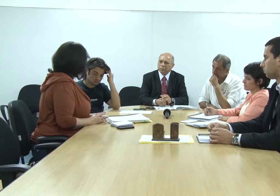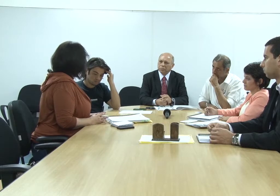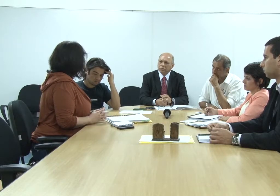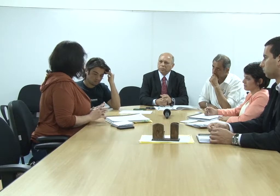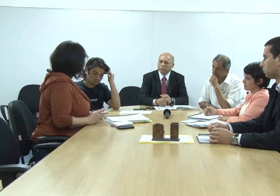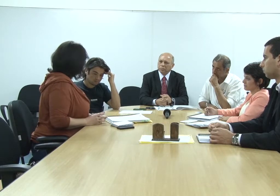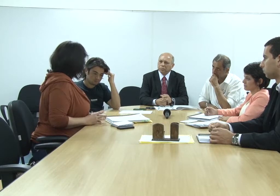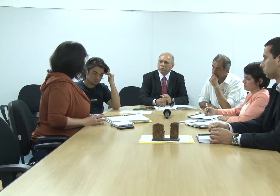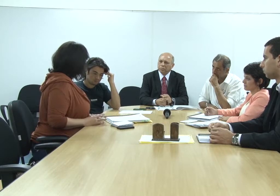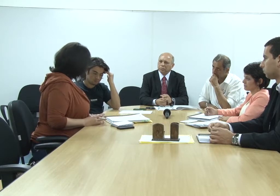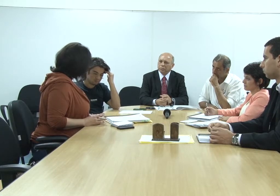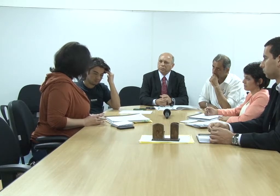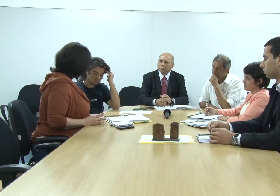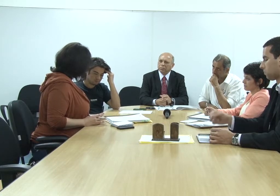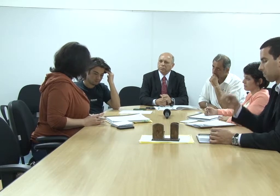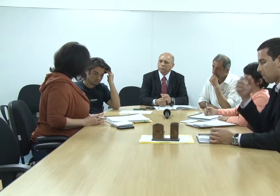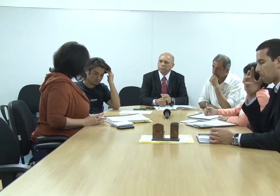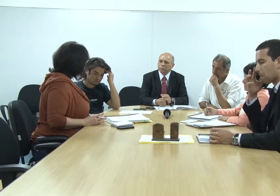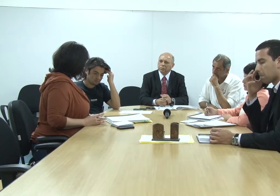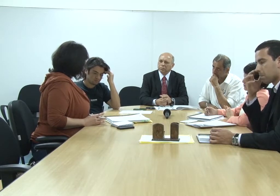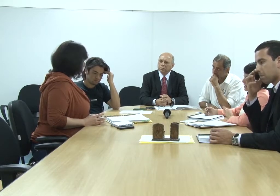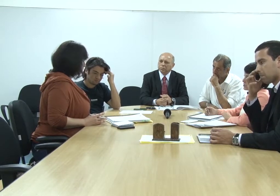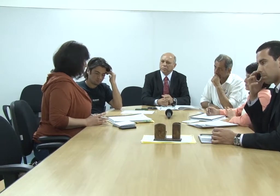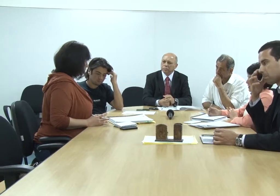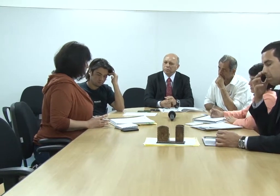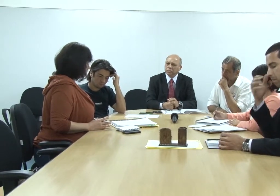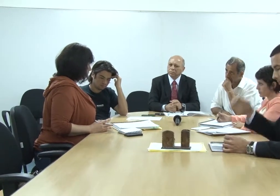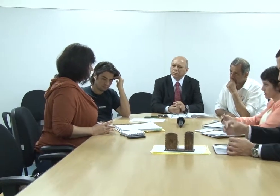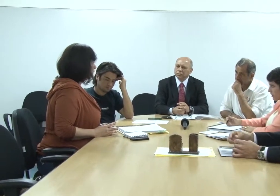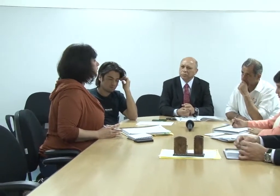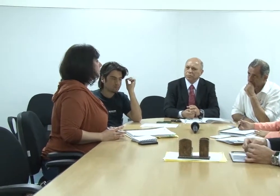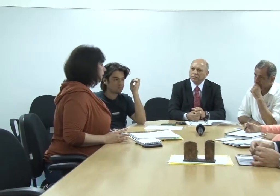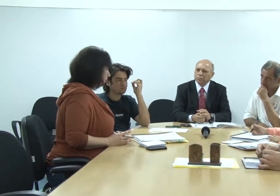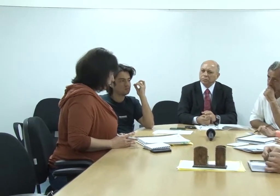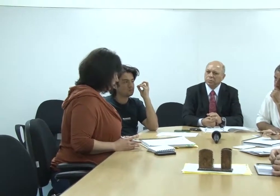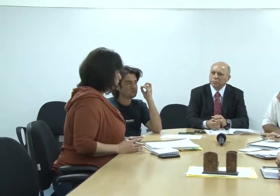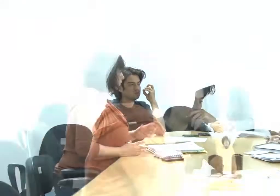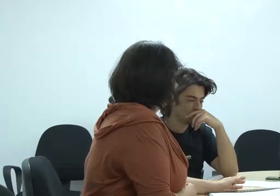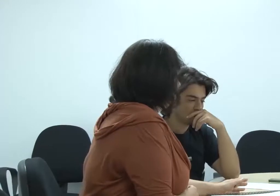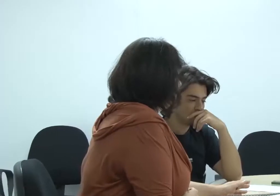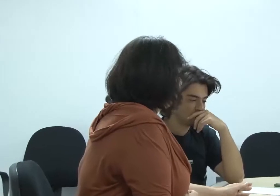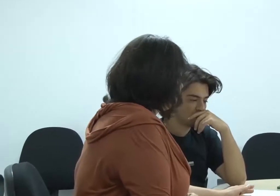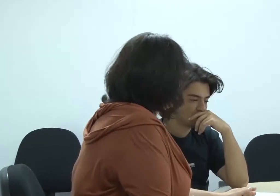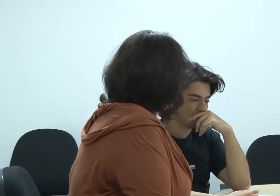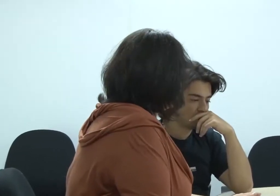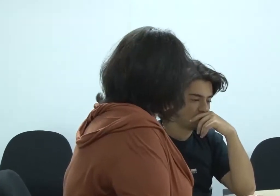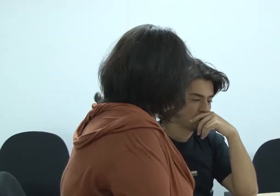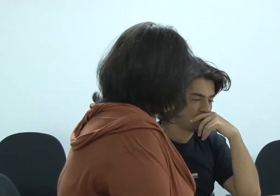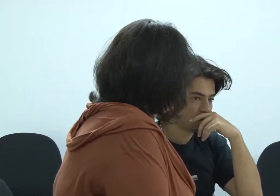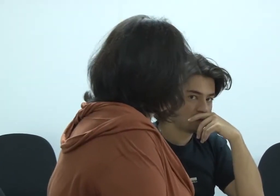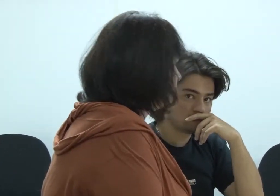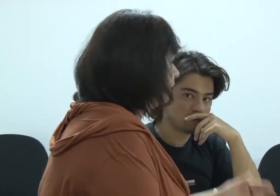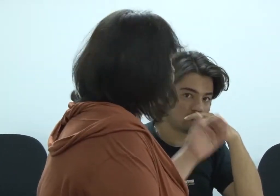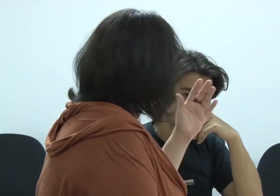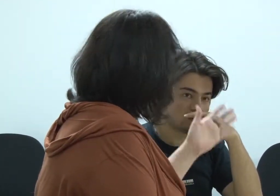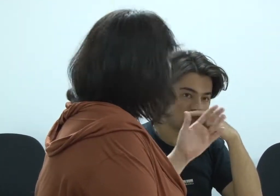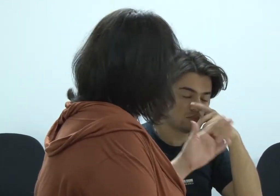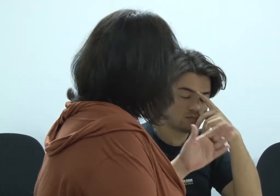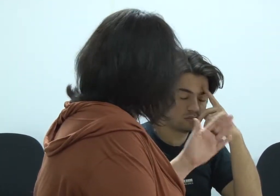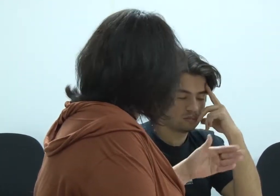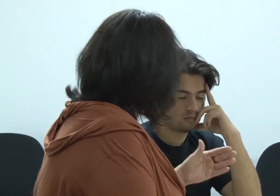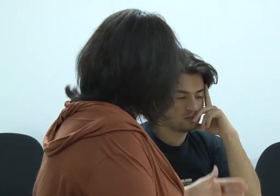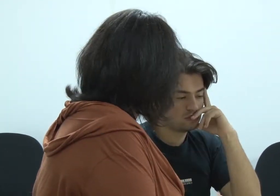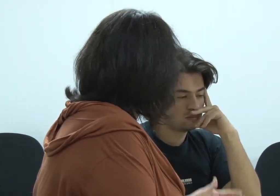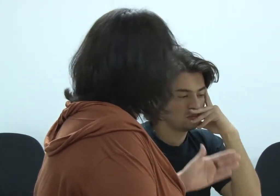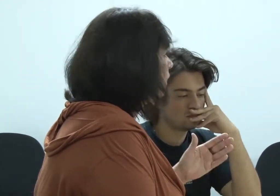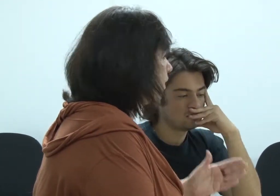poderiam ser licenciadas pelo município. Tanto baixo, médio e alto impacto. Isso. A Lei Complementar 140, ela definiu,